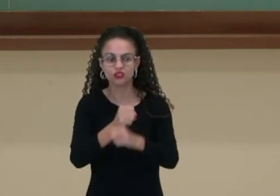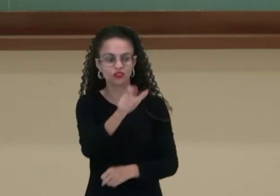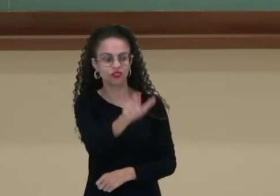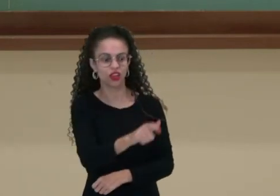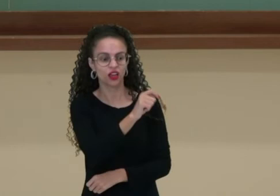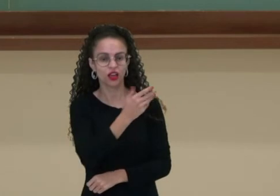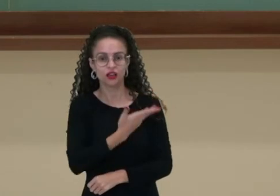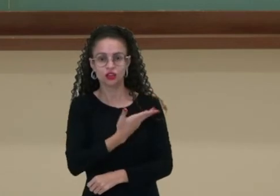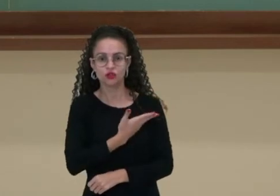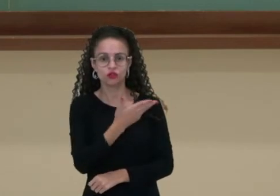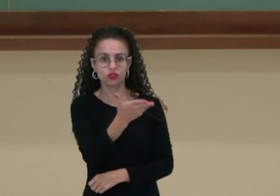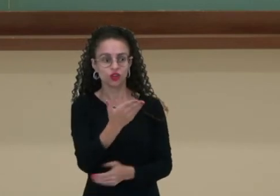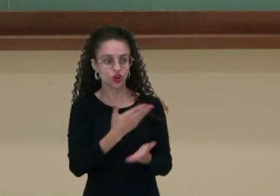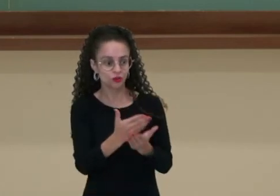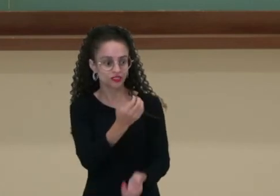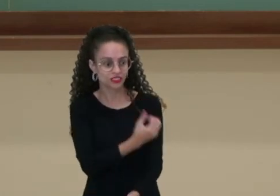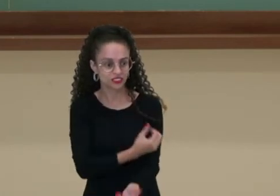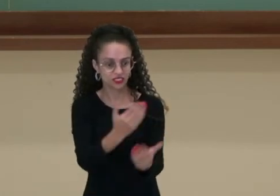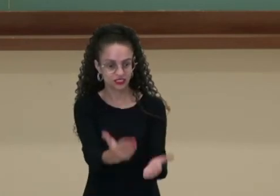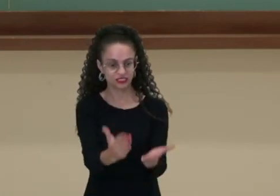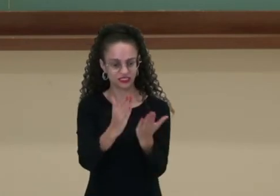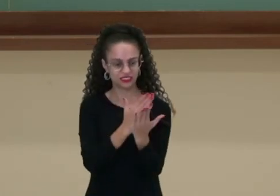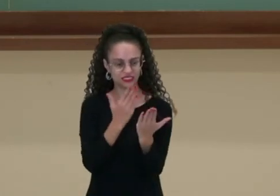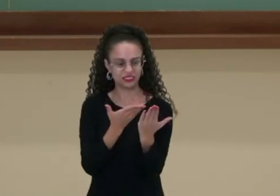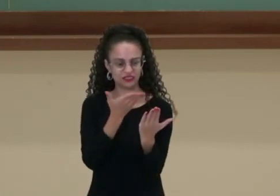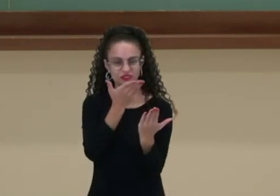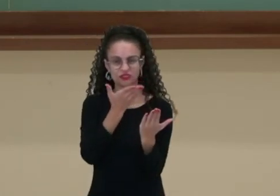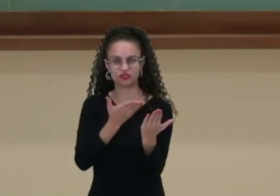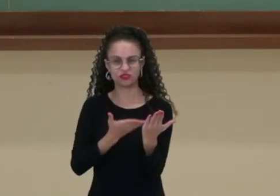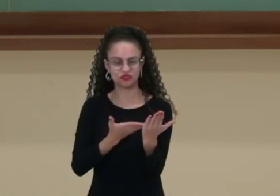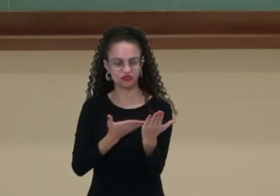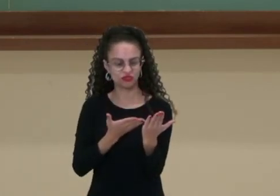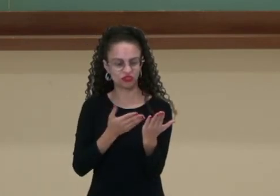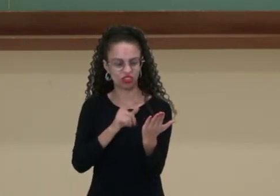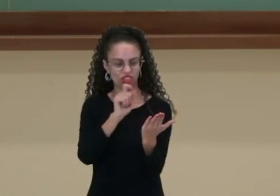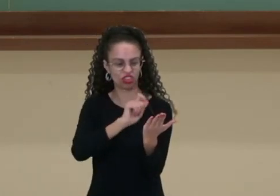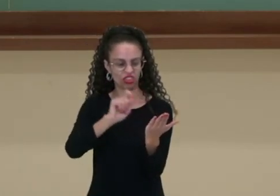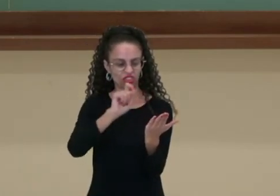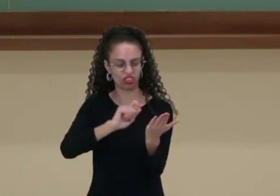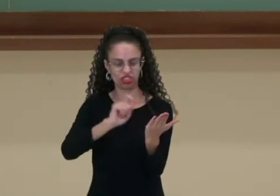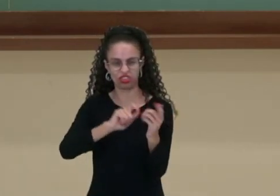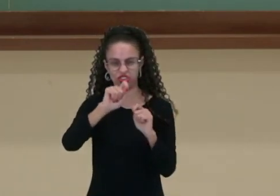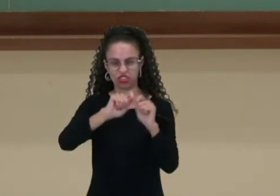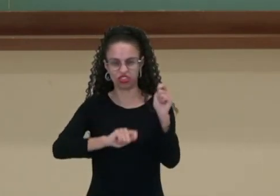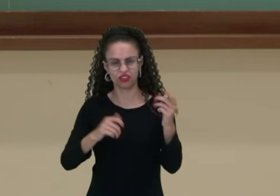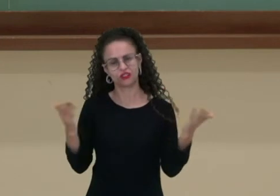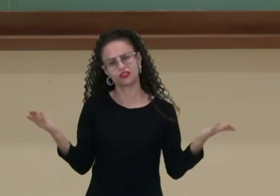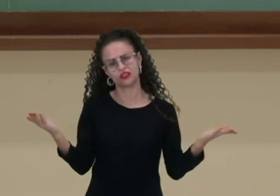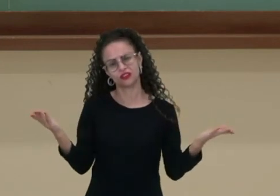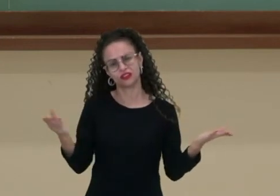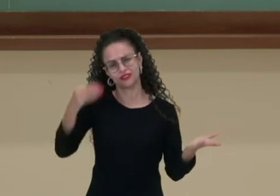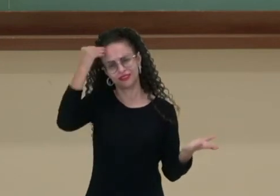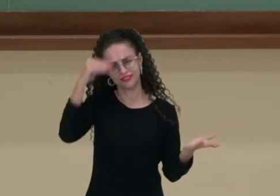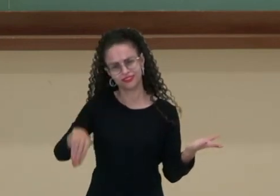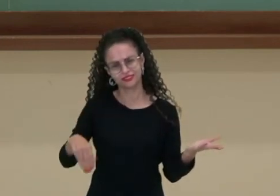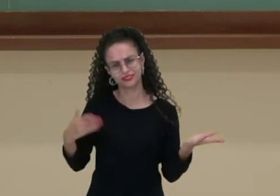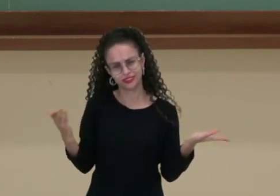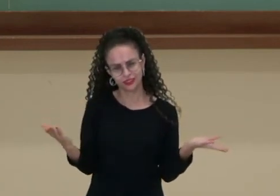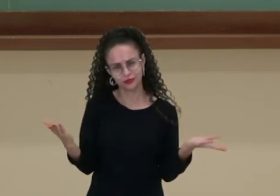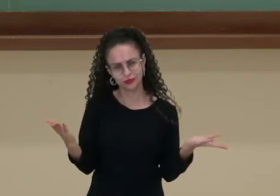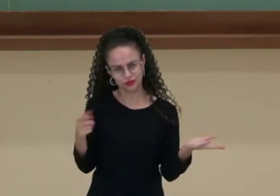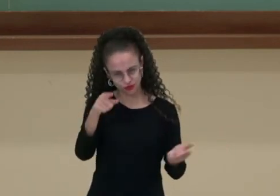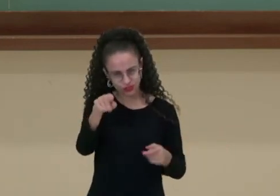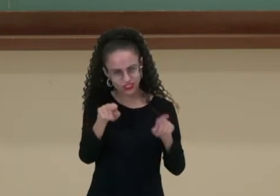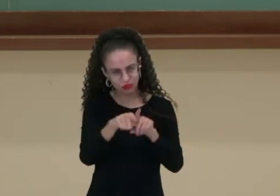coleguinha começou ali, o 6º ano entrou, vem aquele livro todo riscado, rasgado. Pô, já dá um desânimo. Você não